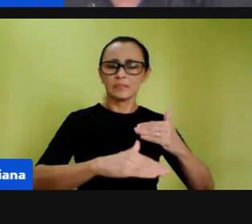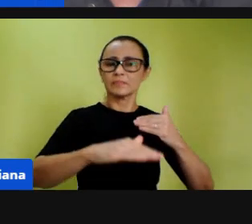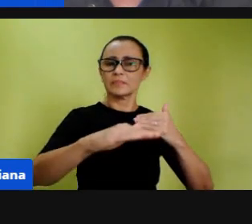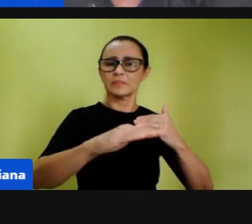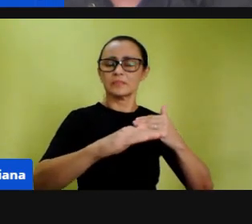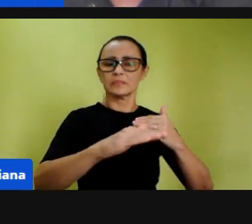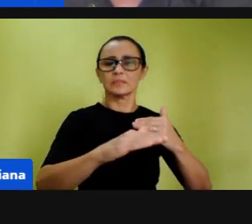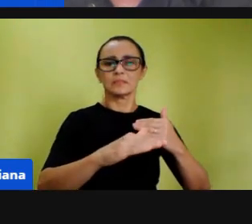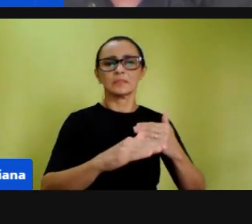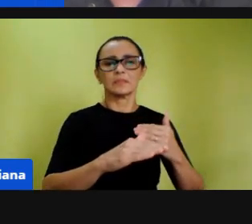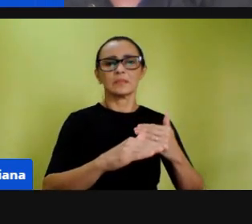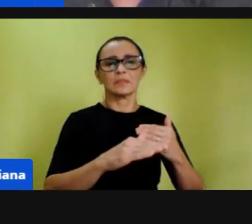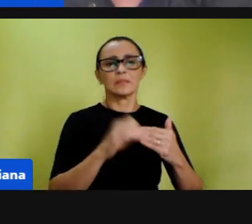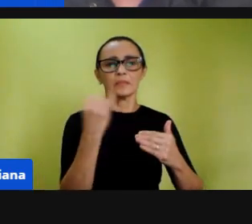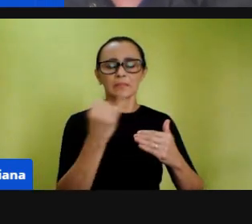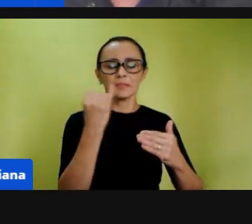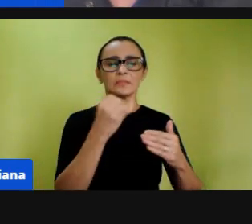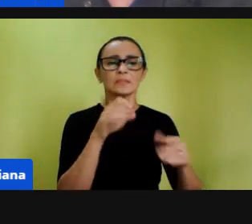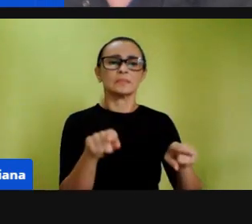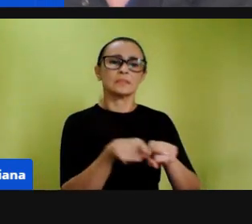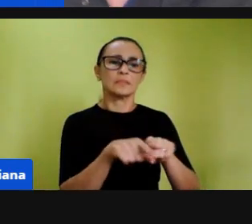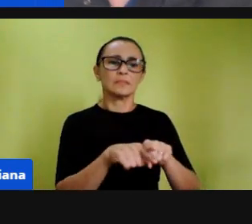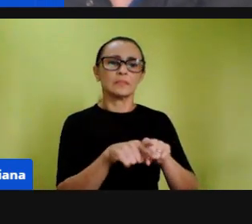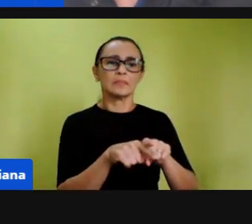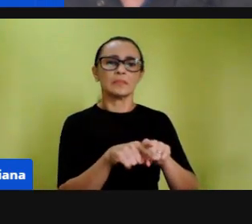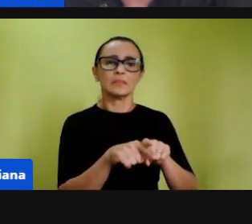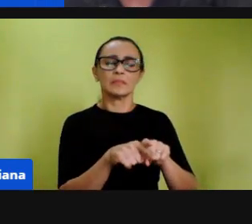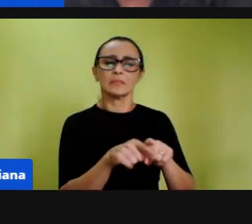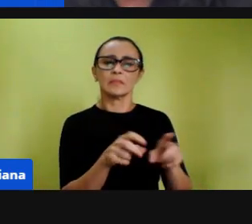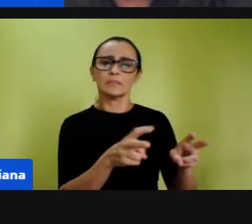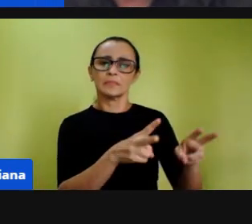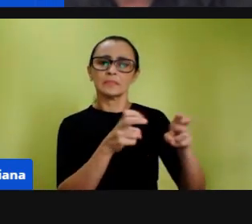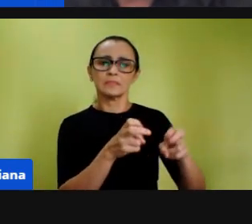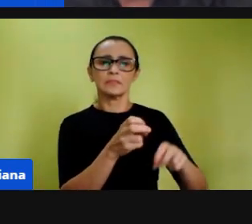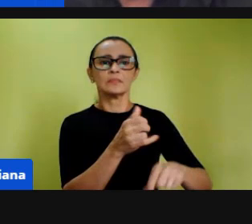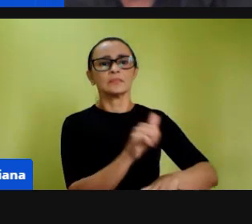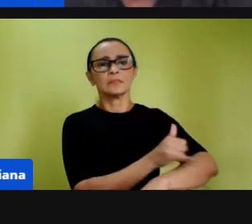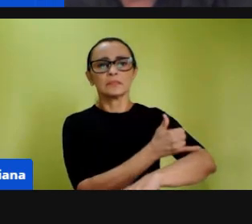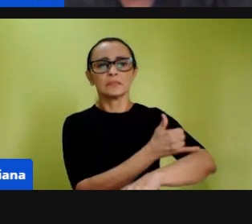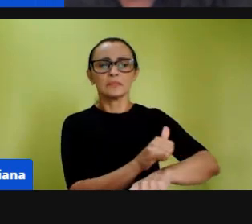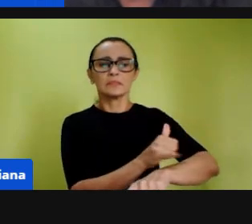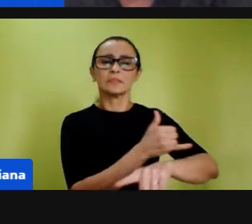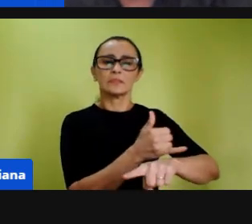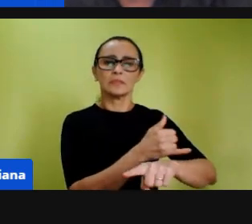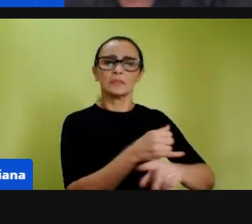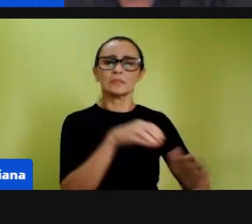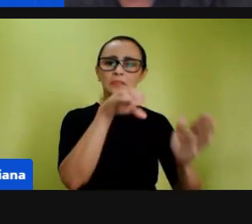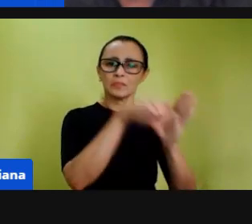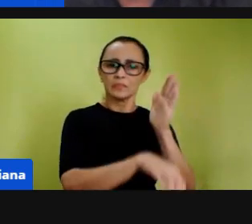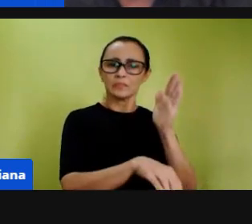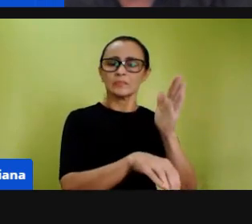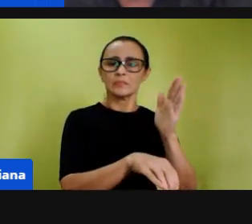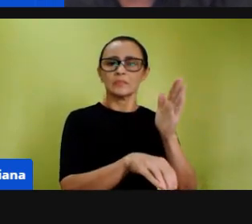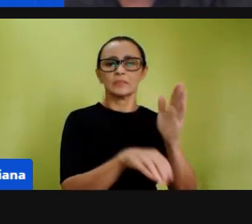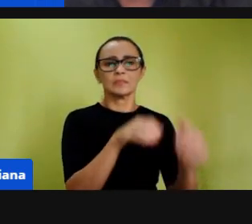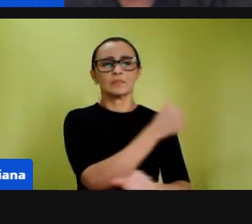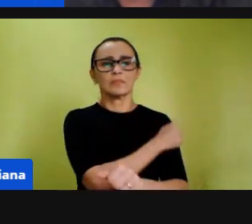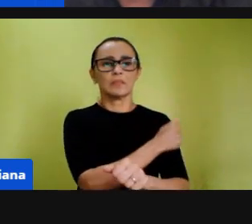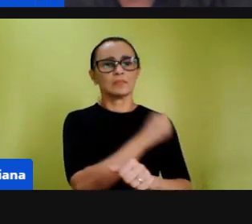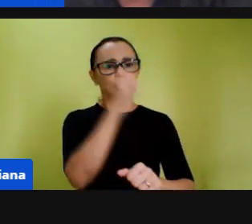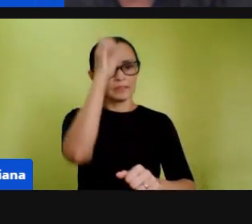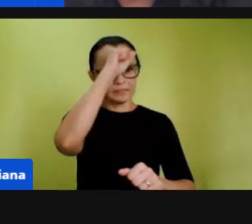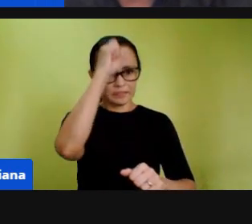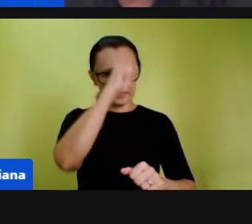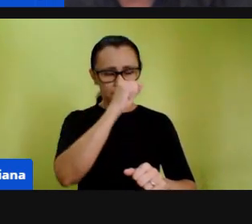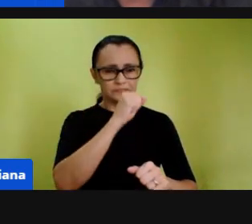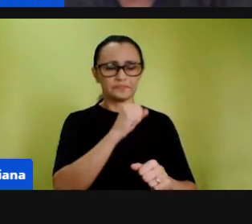adequada para trabalhar determinada noção, determinado conceito. Então, assim, eu pensei as minhas aulas a partir